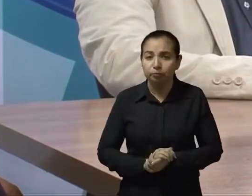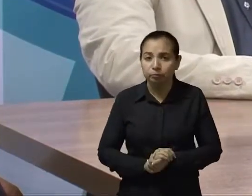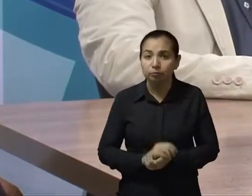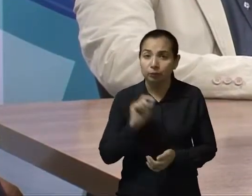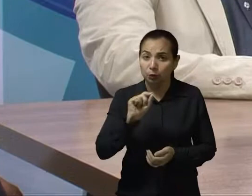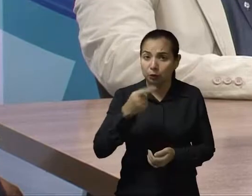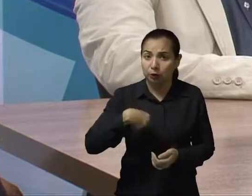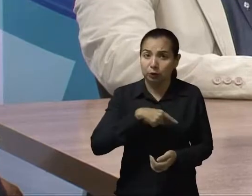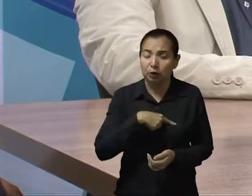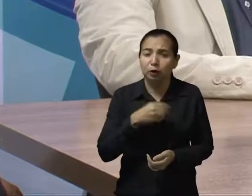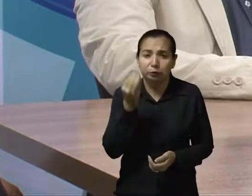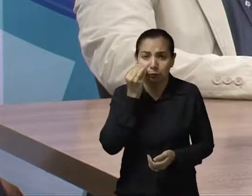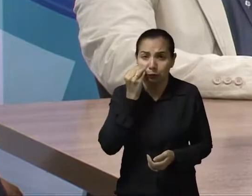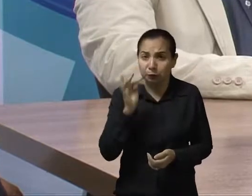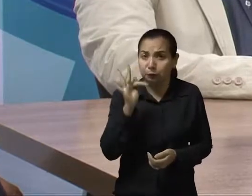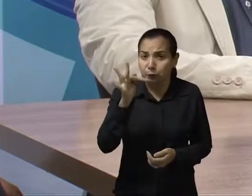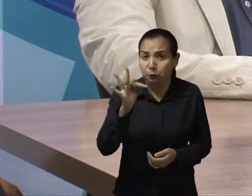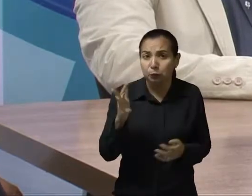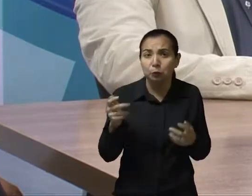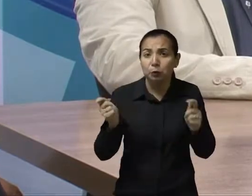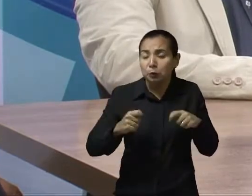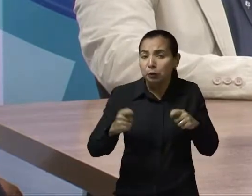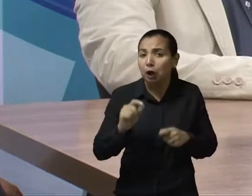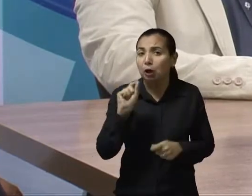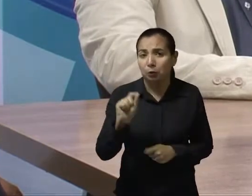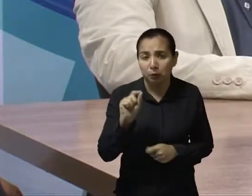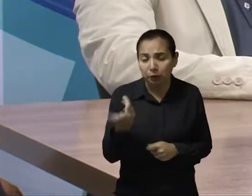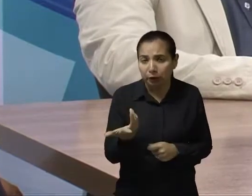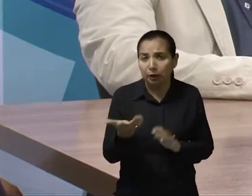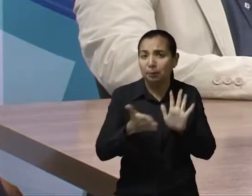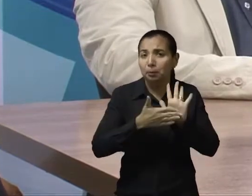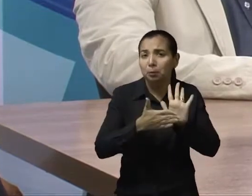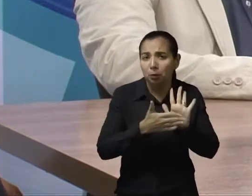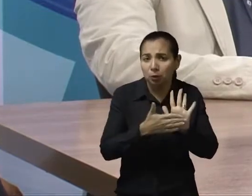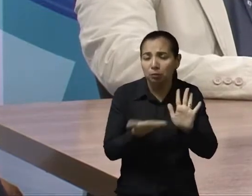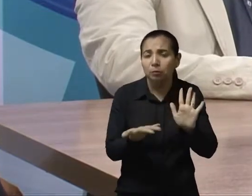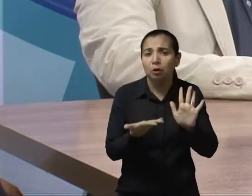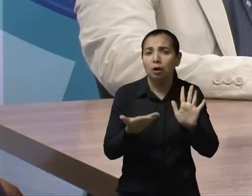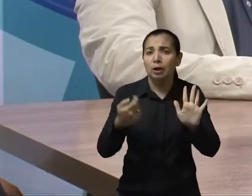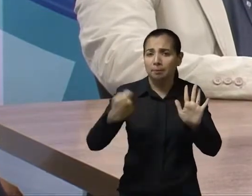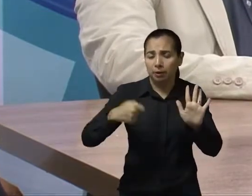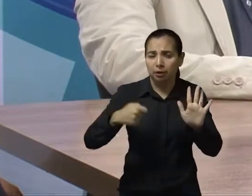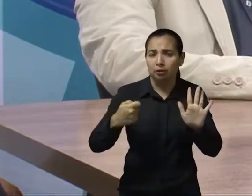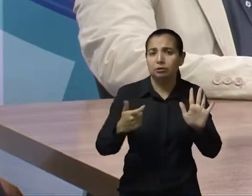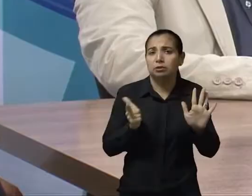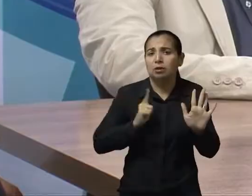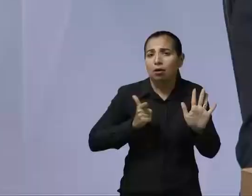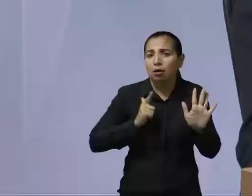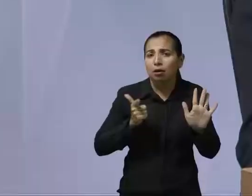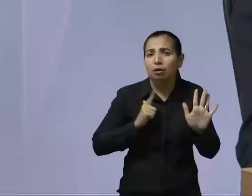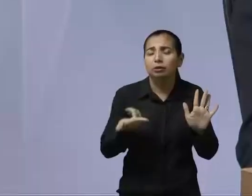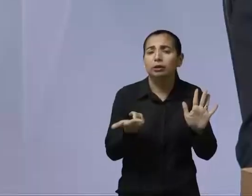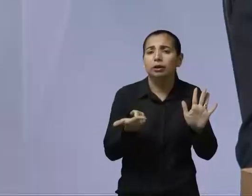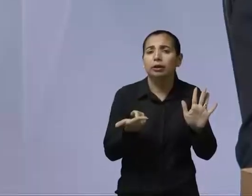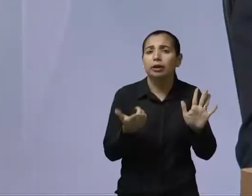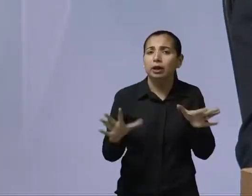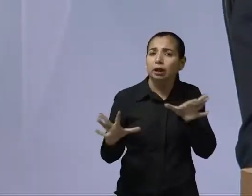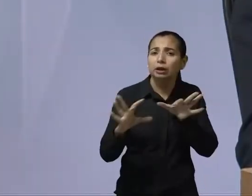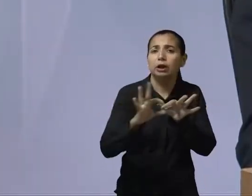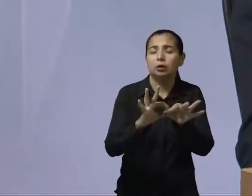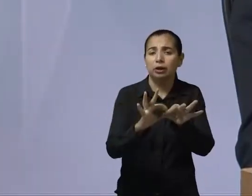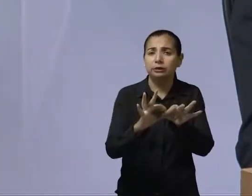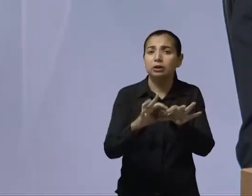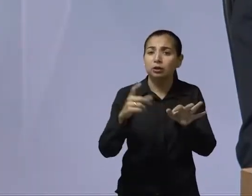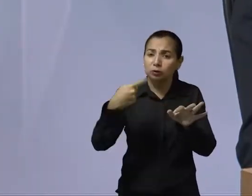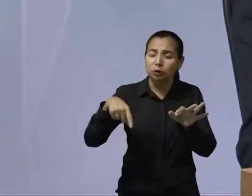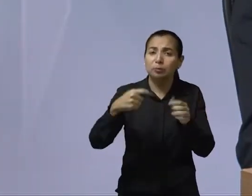estarmos esperançosos, é que dentro do que se propõe como uma integração, né, que essa integração ela realmente